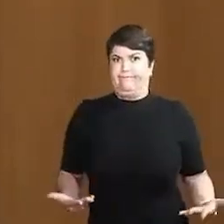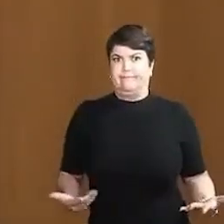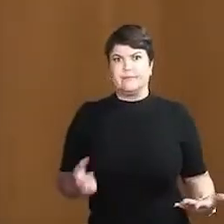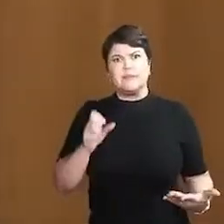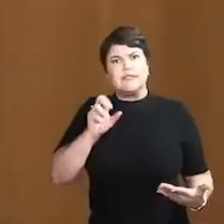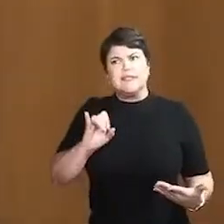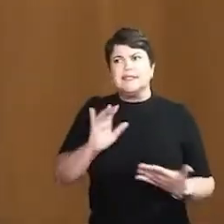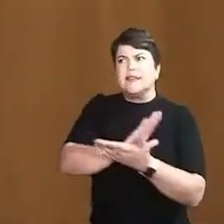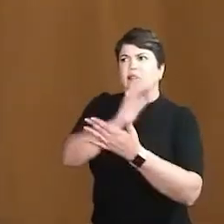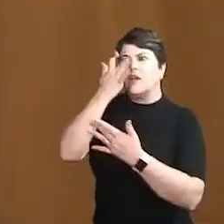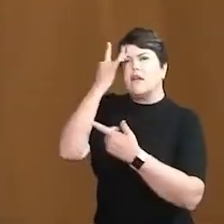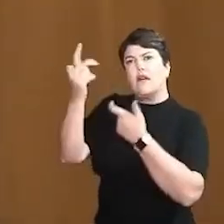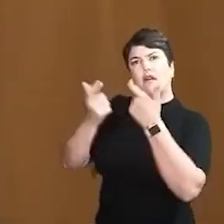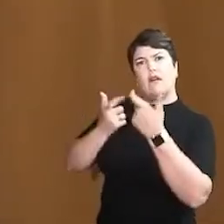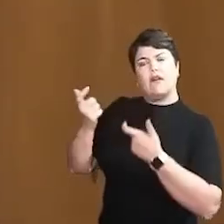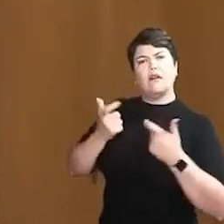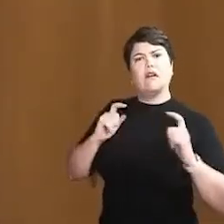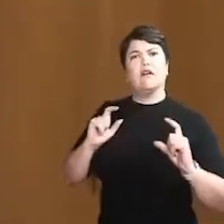alguns dizem